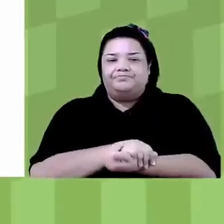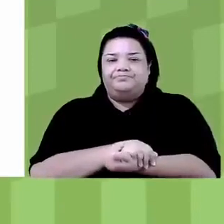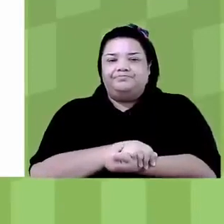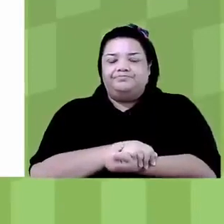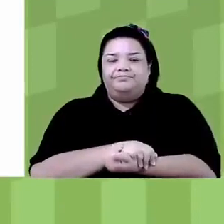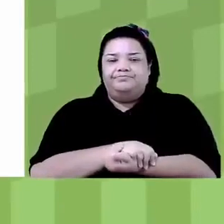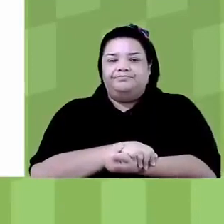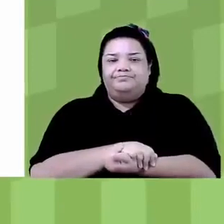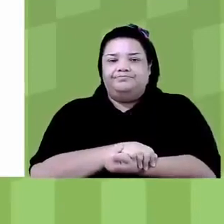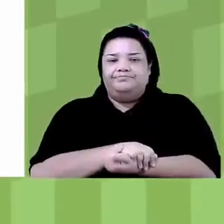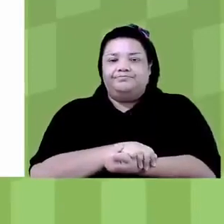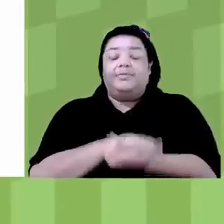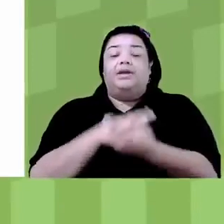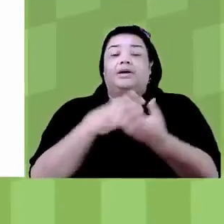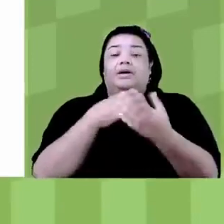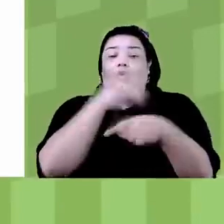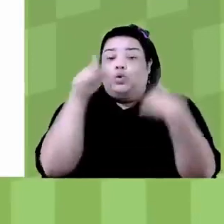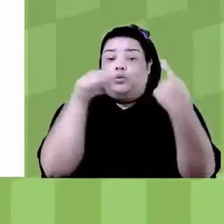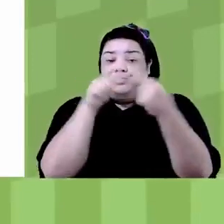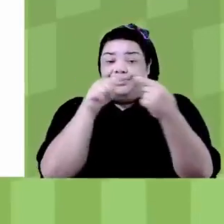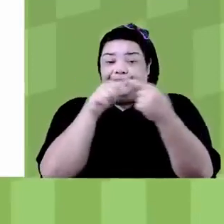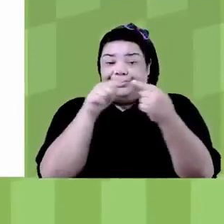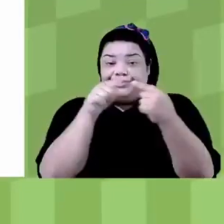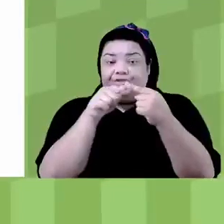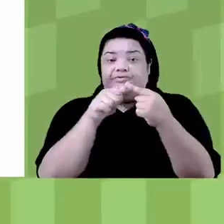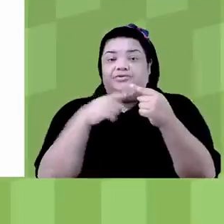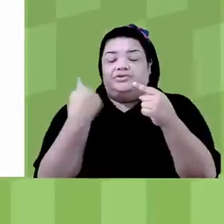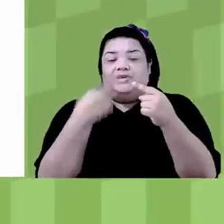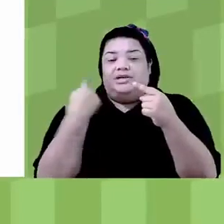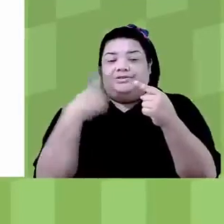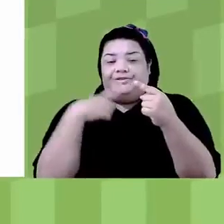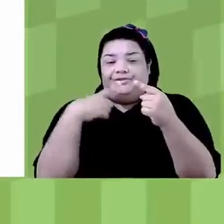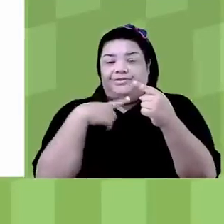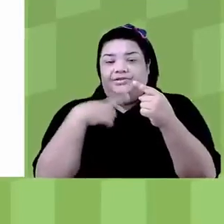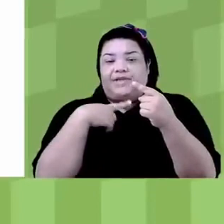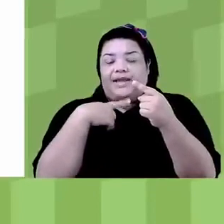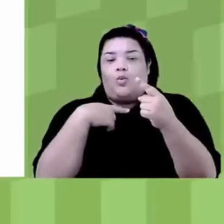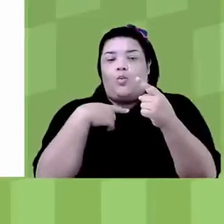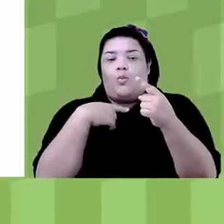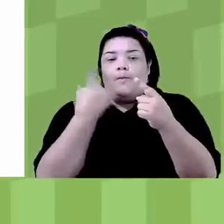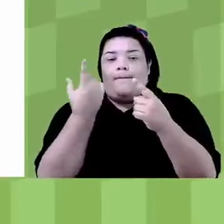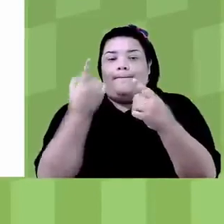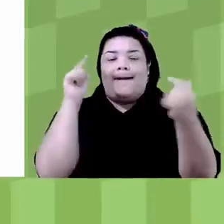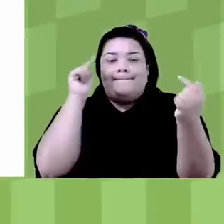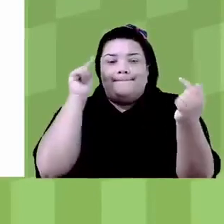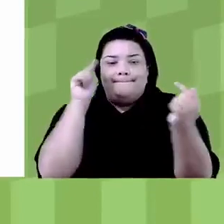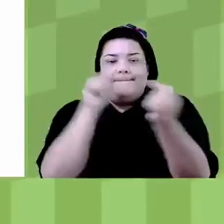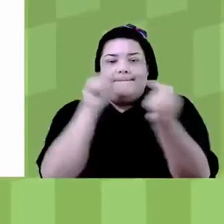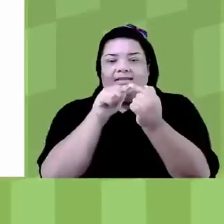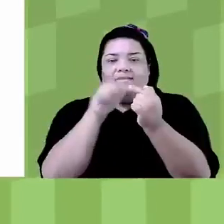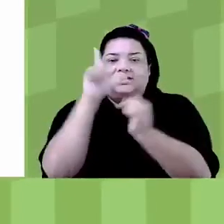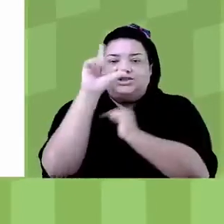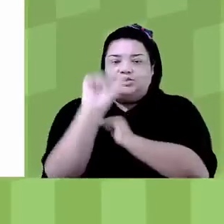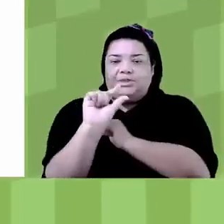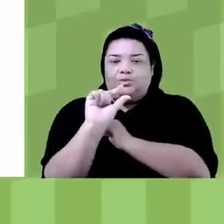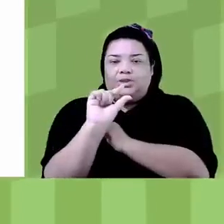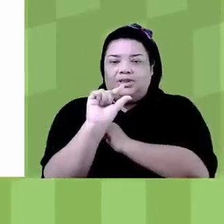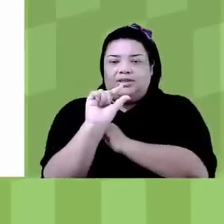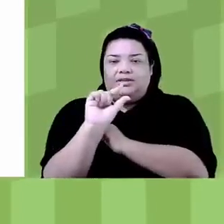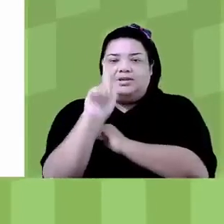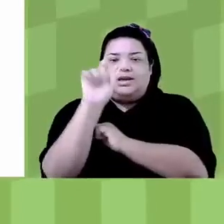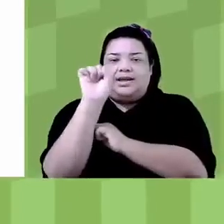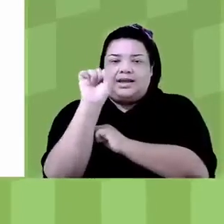Na visão e objetivos, a gente tem a meta incondicional da redução de gases de efeito estufa e uma